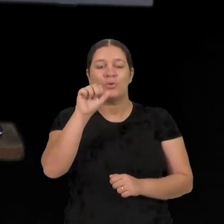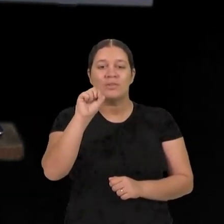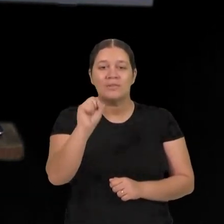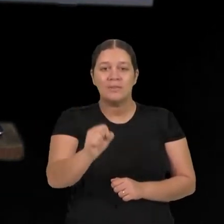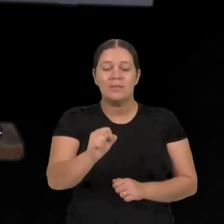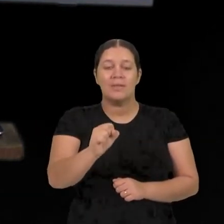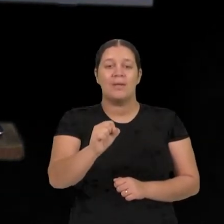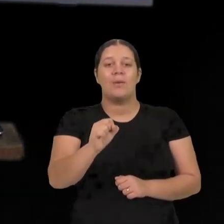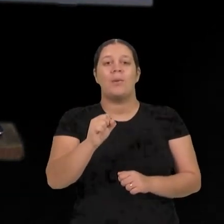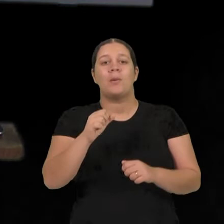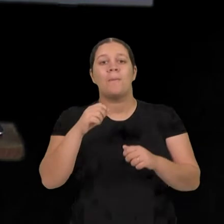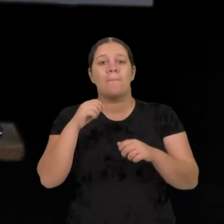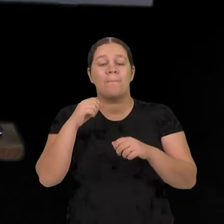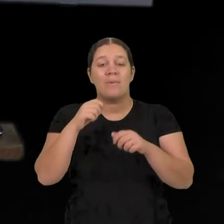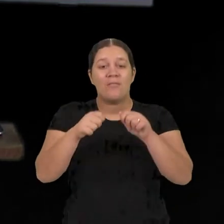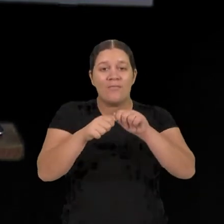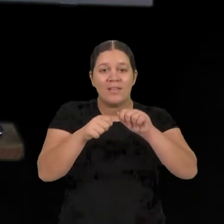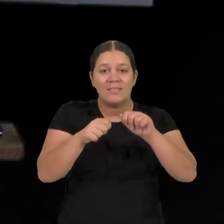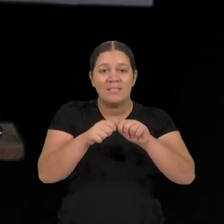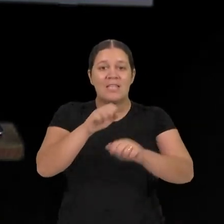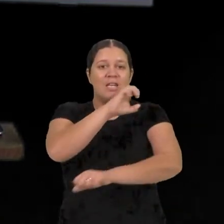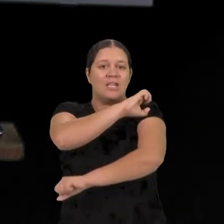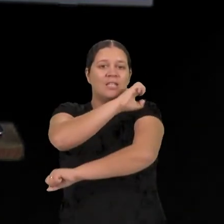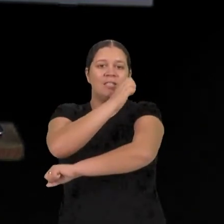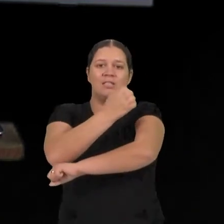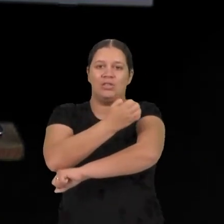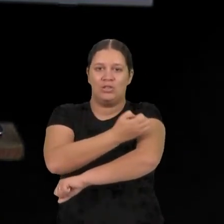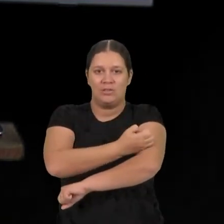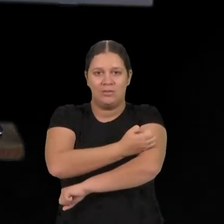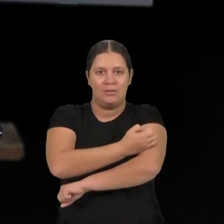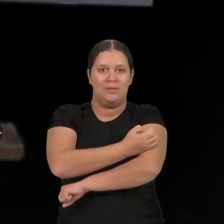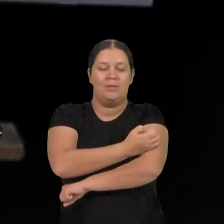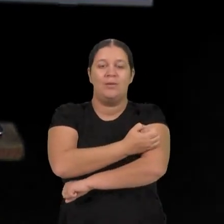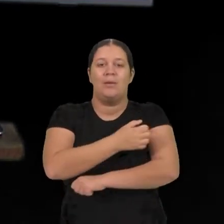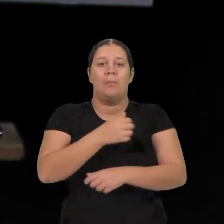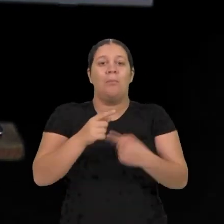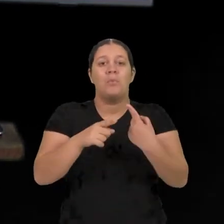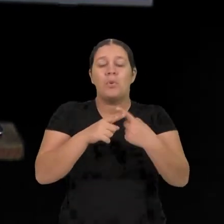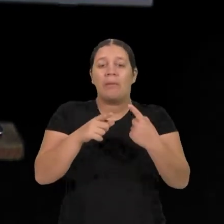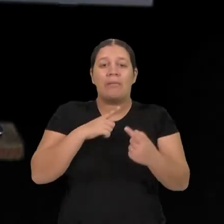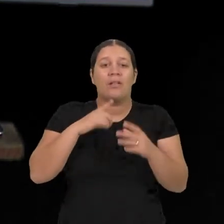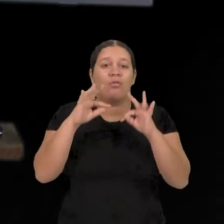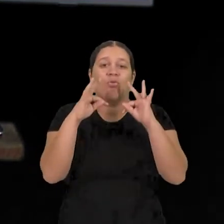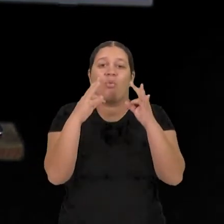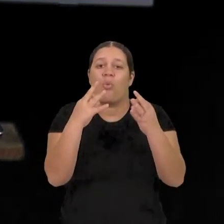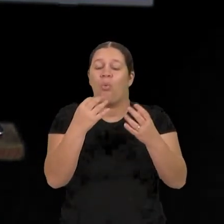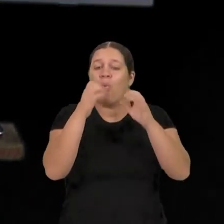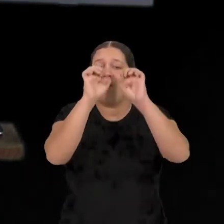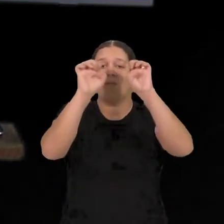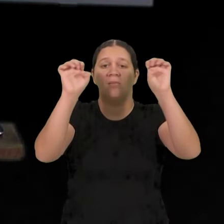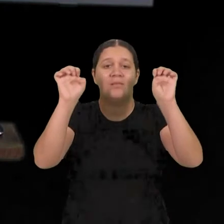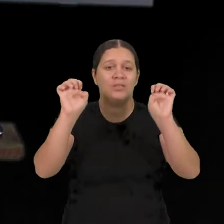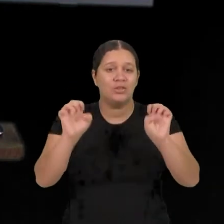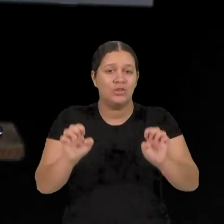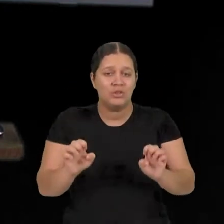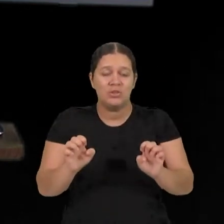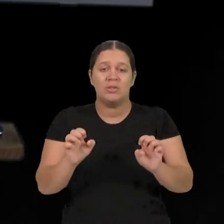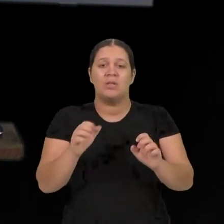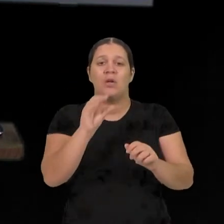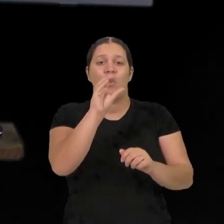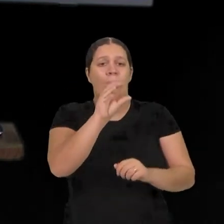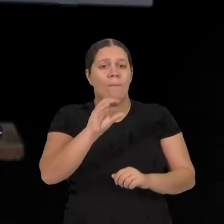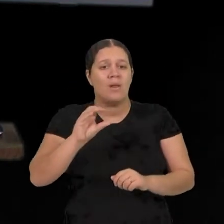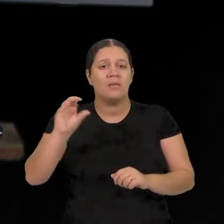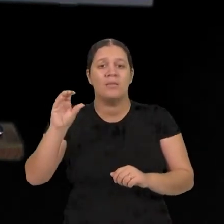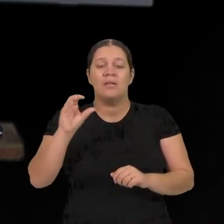acariontes justamente para produzir energia. Não adianta ter toda essa estrutura, tá? Toda essa complexidade